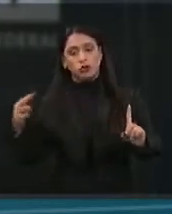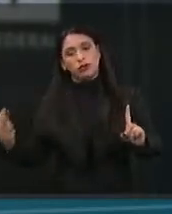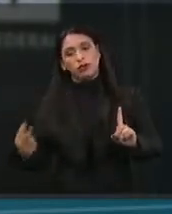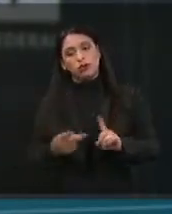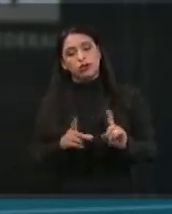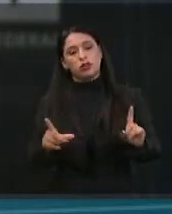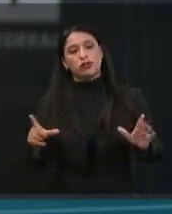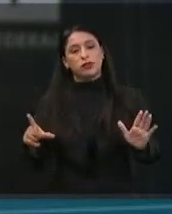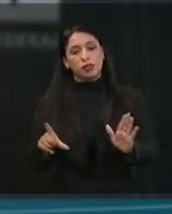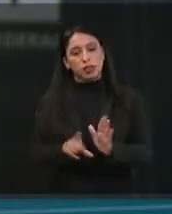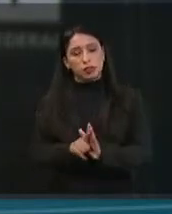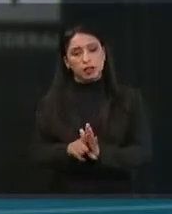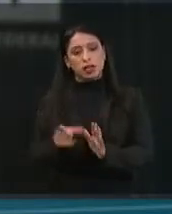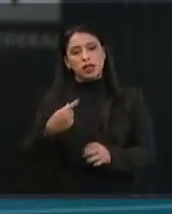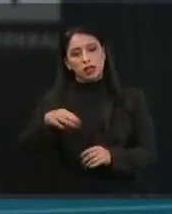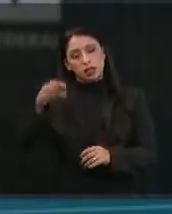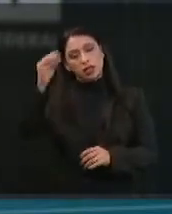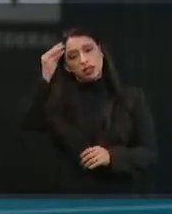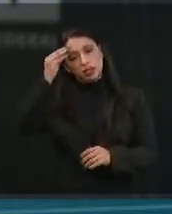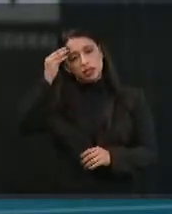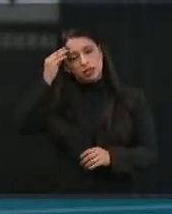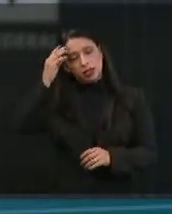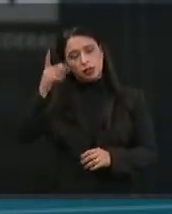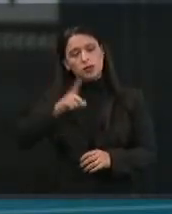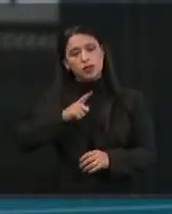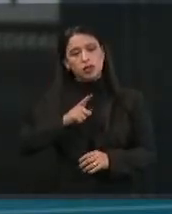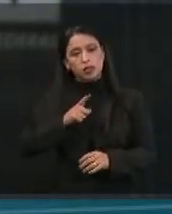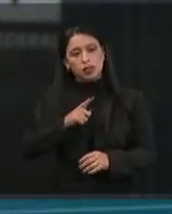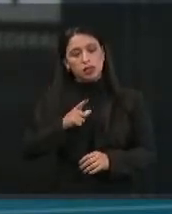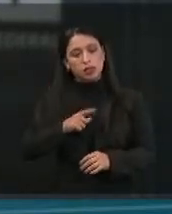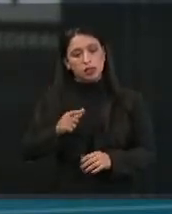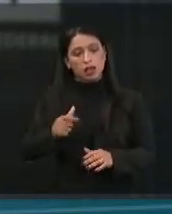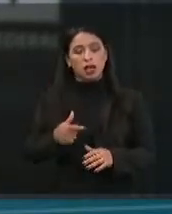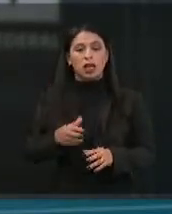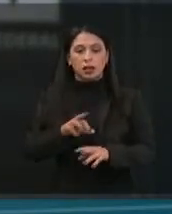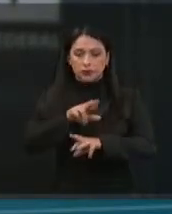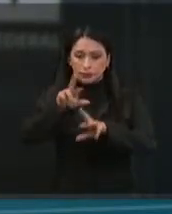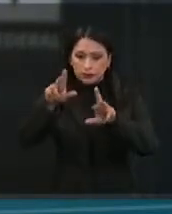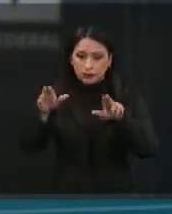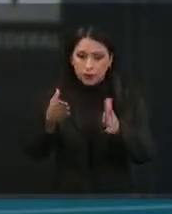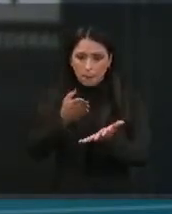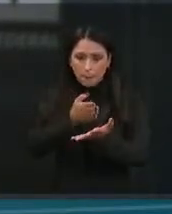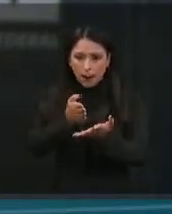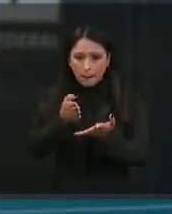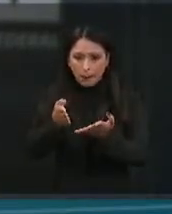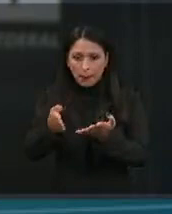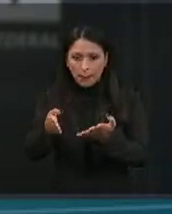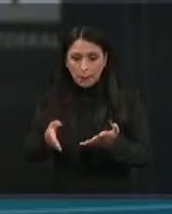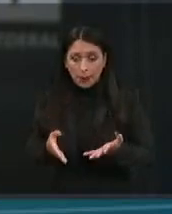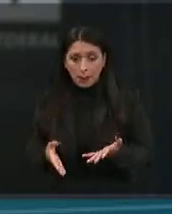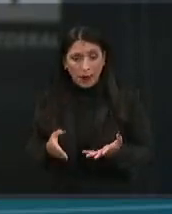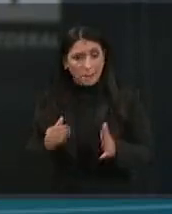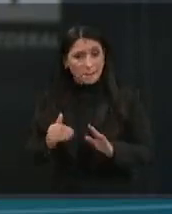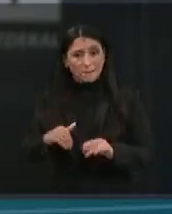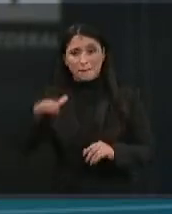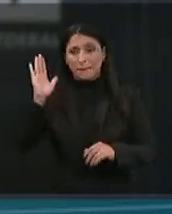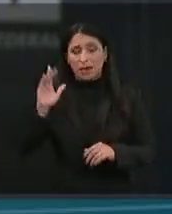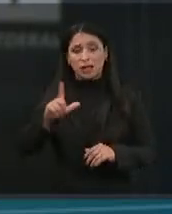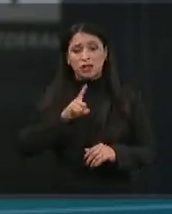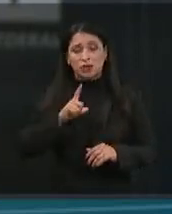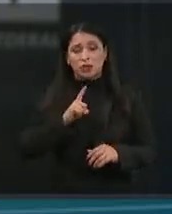inclusive, entendemos que existem muitos caminhos para o aperfeiçoamento do regime de responsabilidade, para muito além do